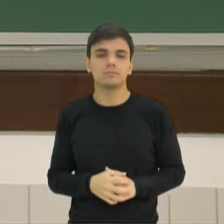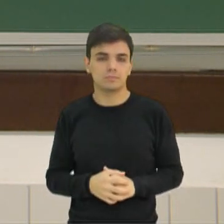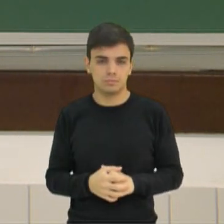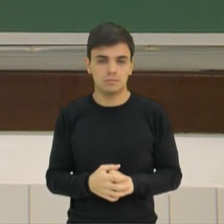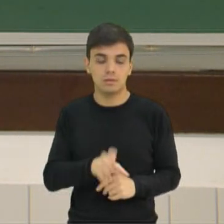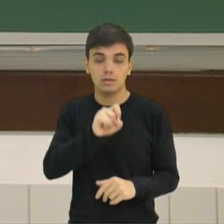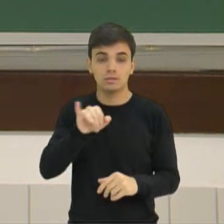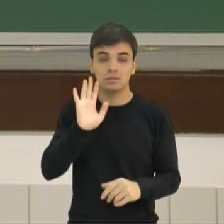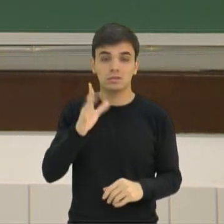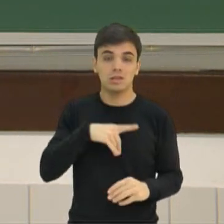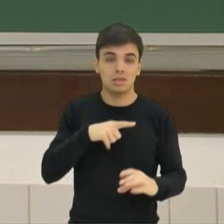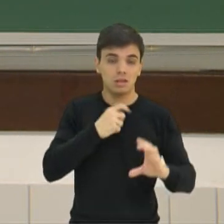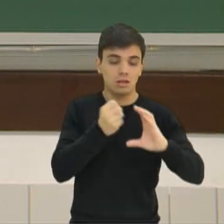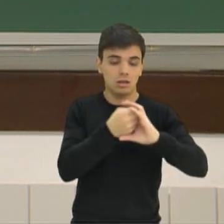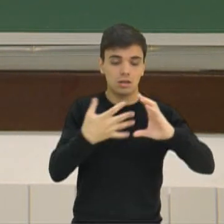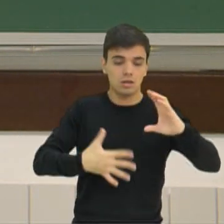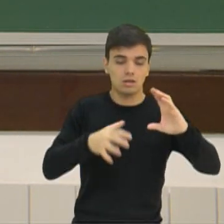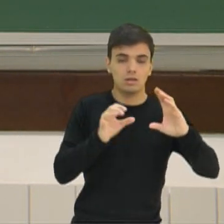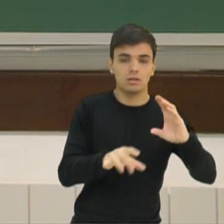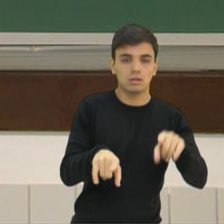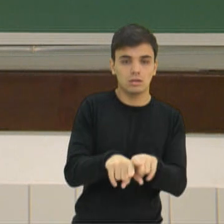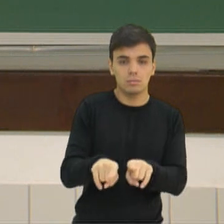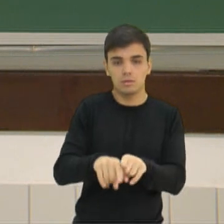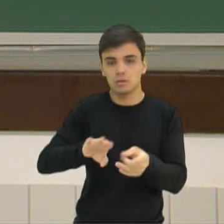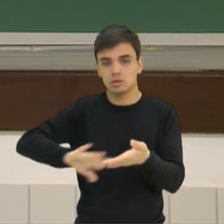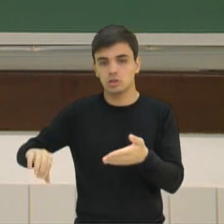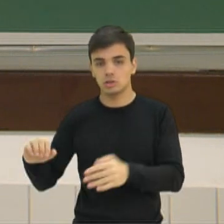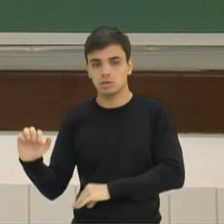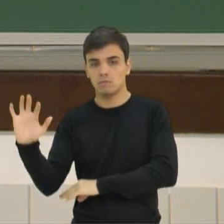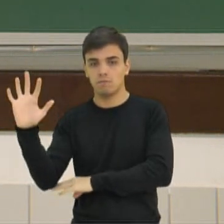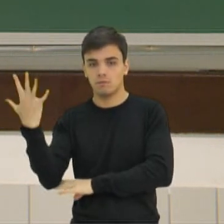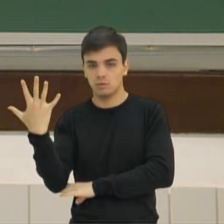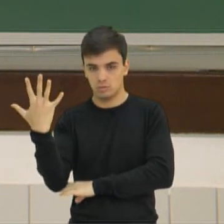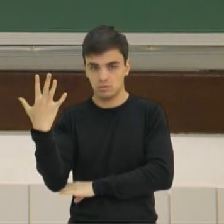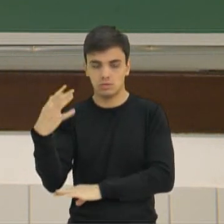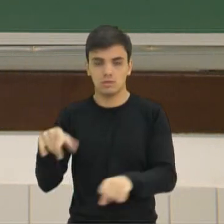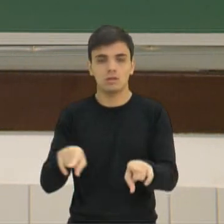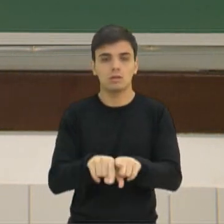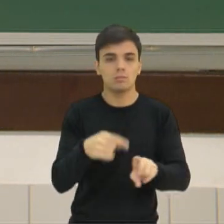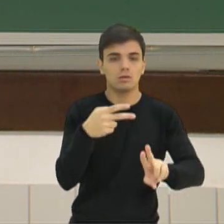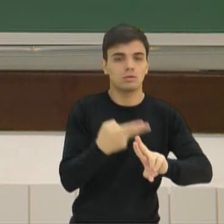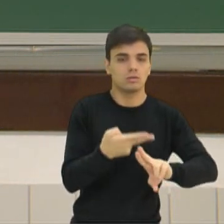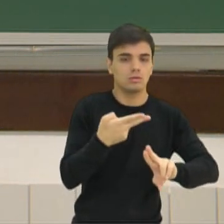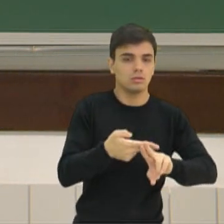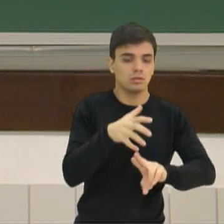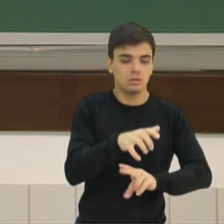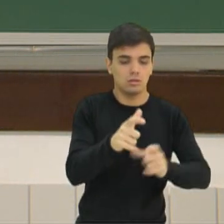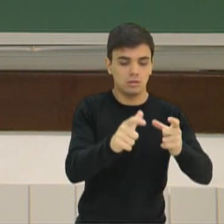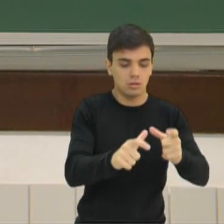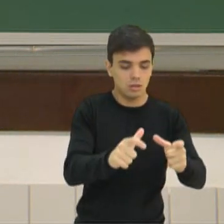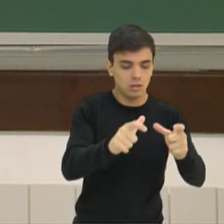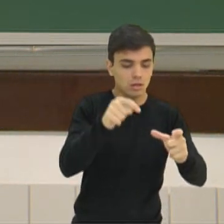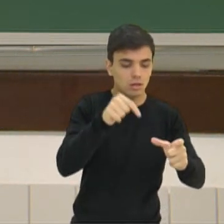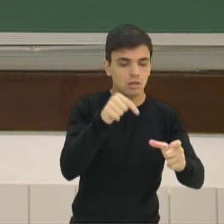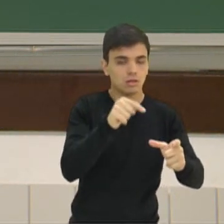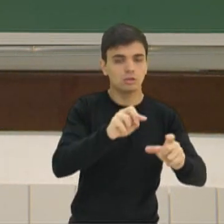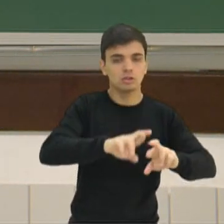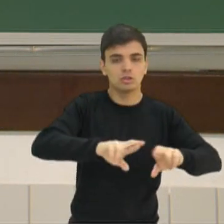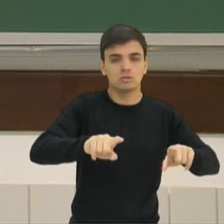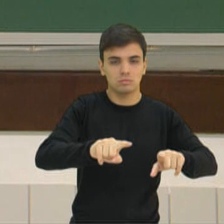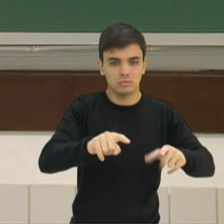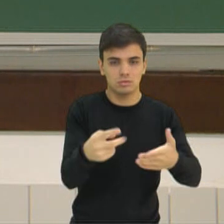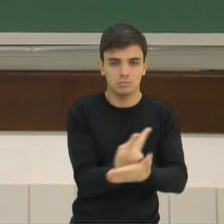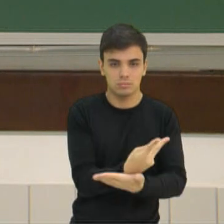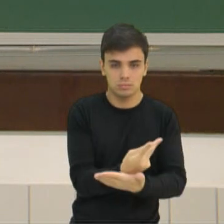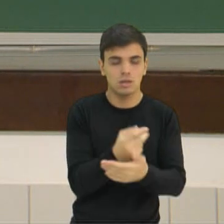essa característica, se eu retiro a vegetação, se eu utilizo aquela área de forma inadequada, eu vou